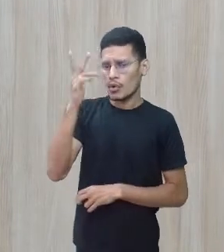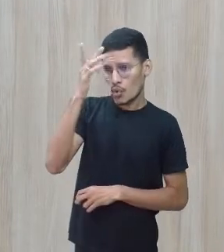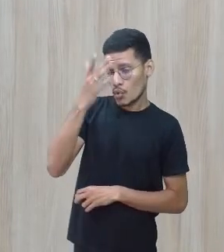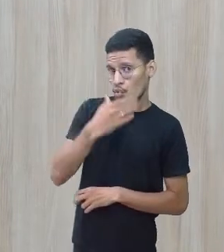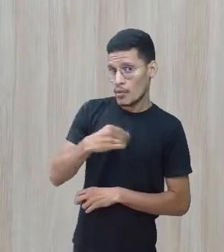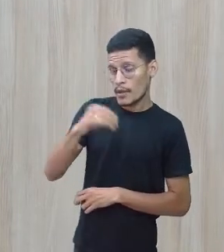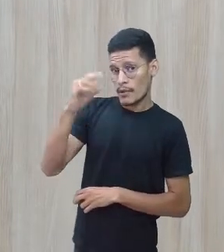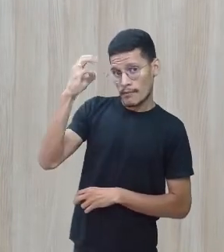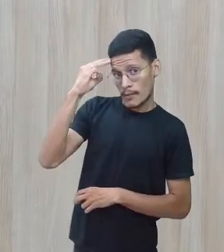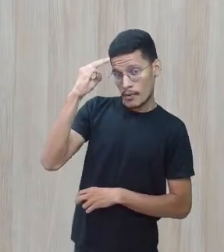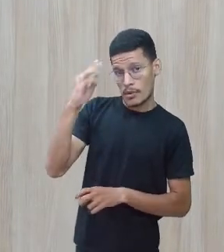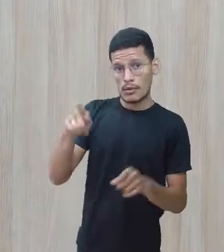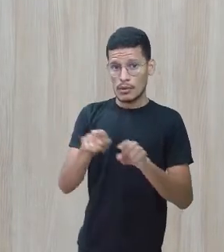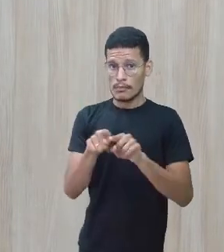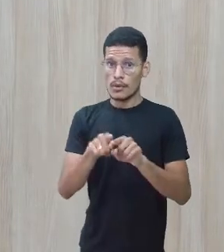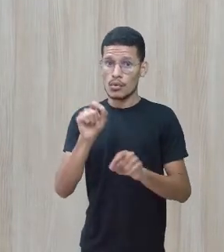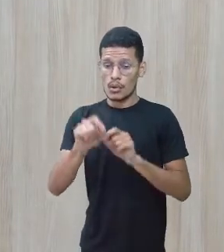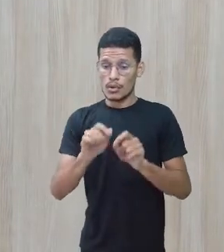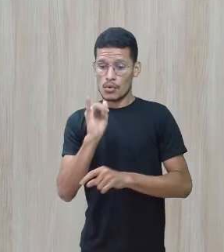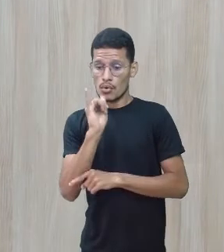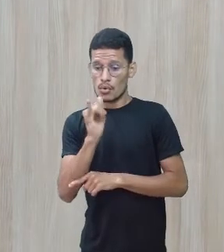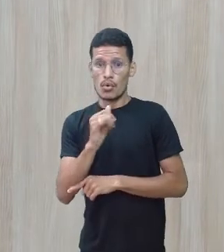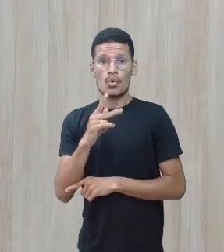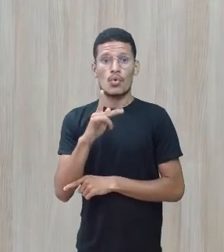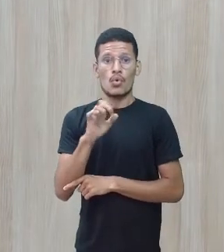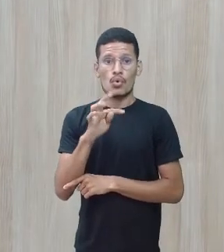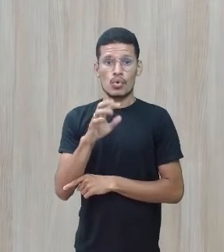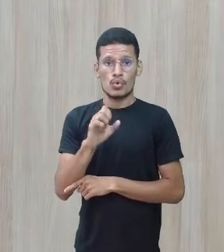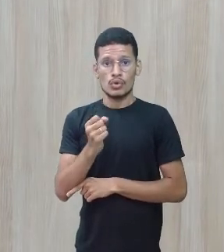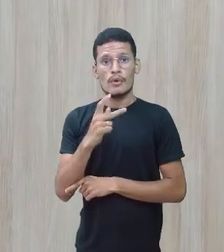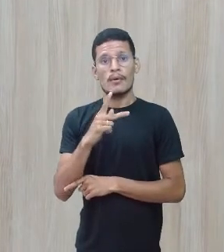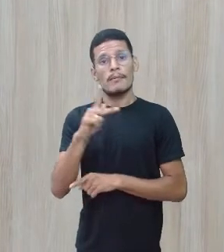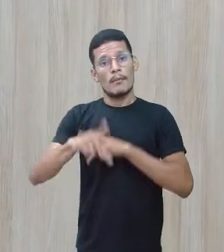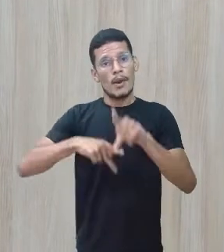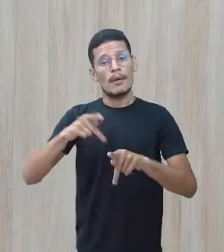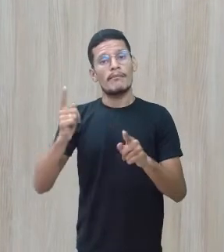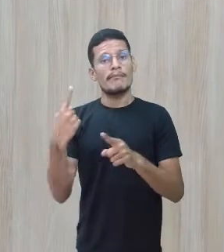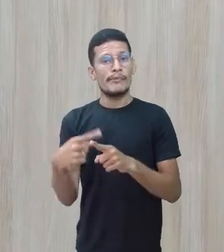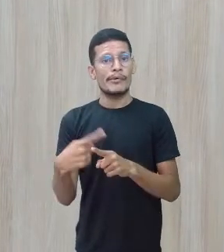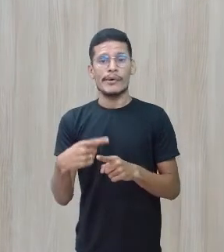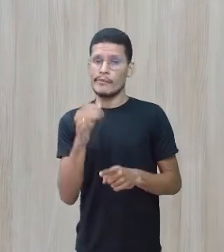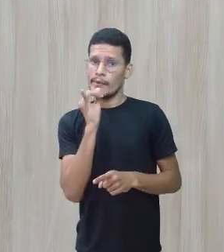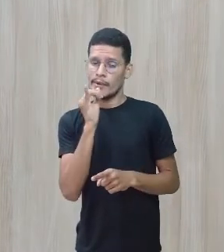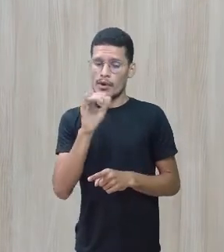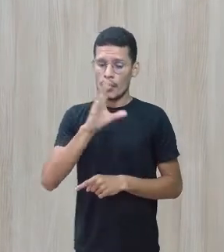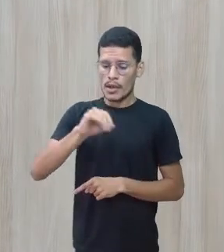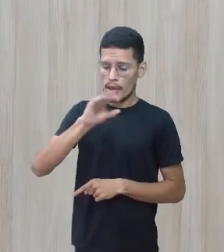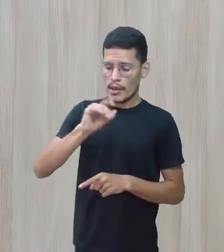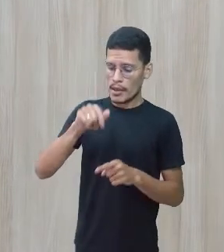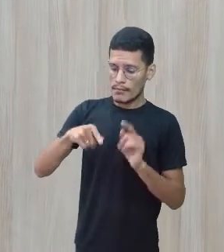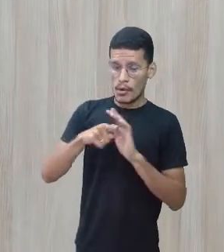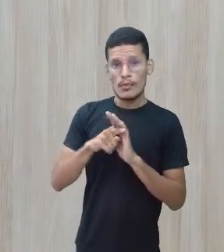contadores de contos populares, porque a oralidade, ela acaba sendo muito mais